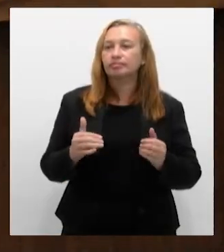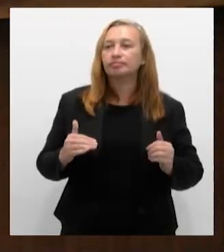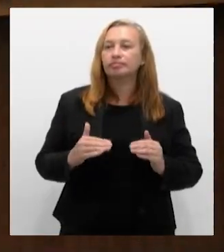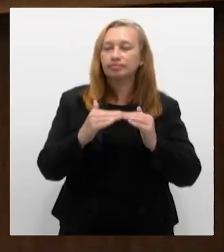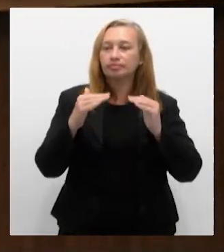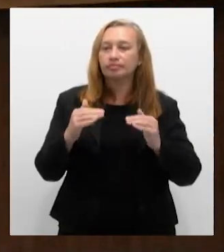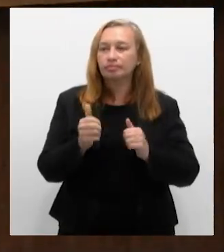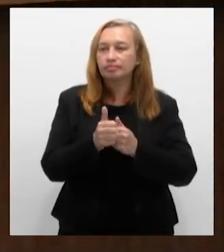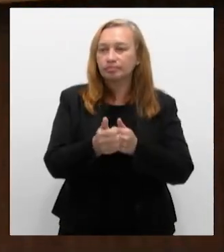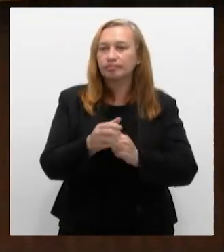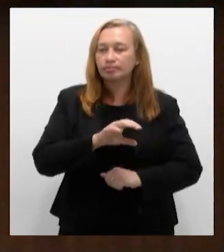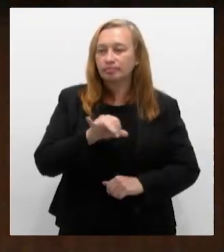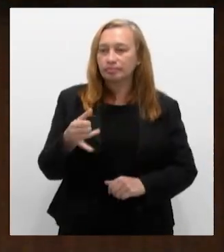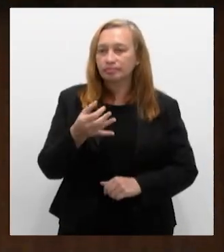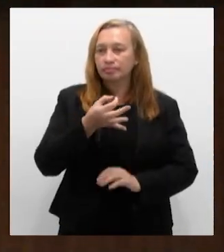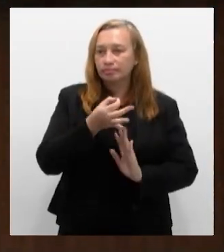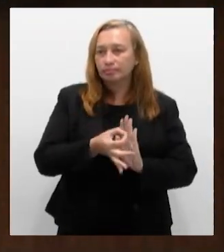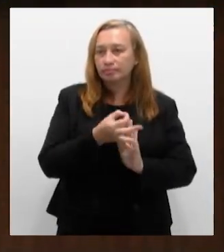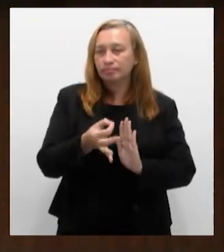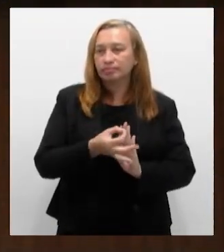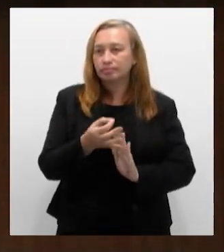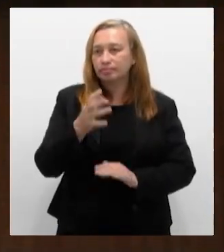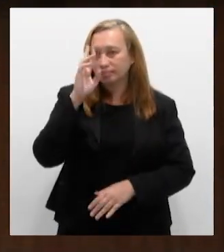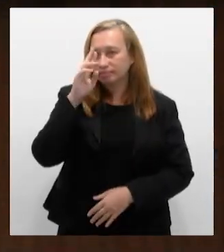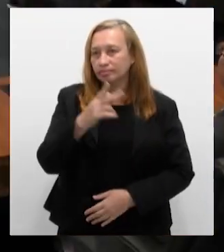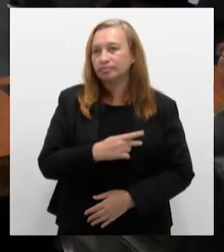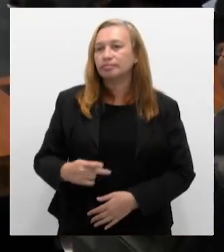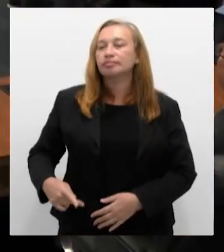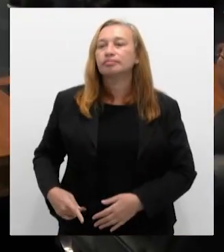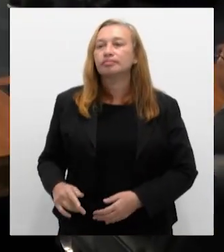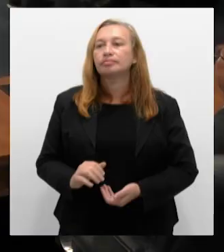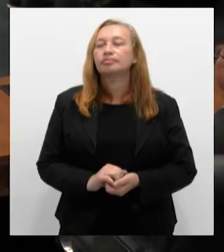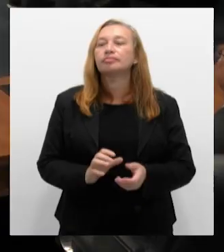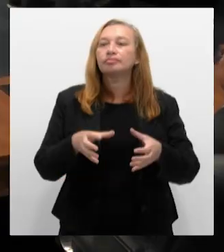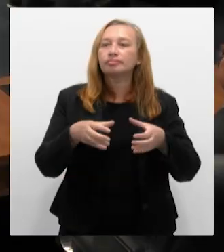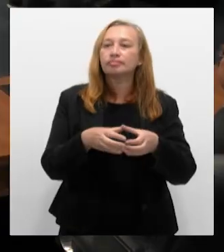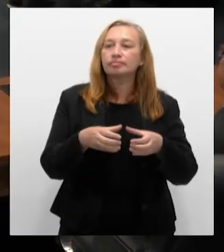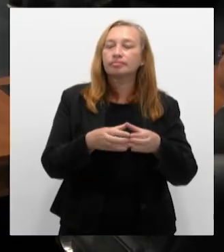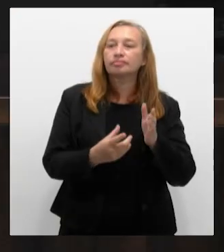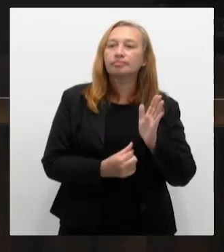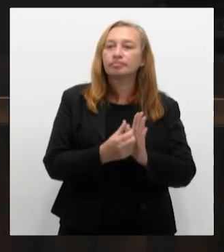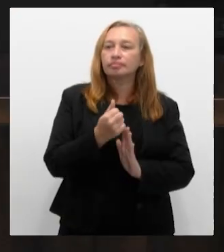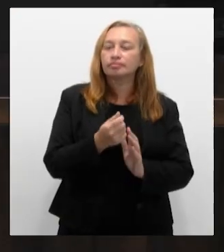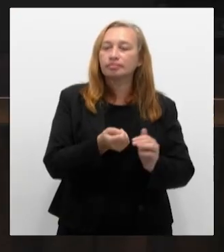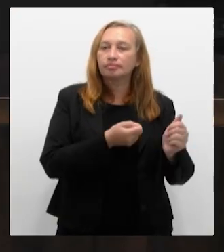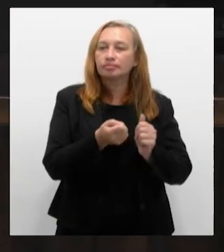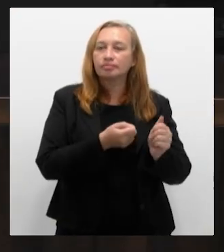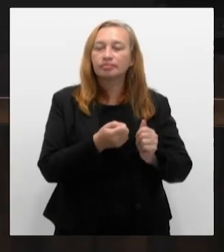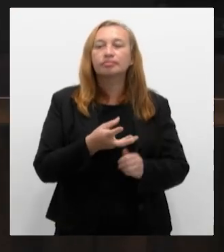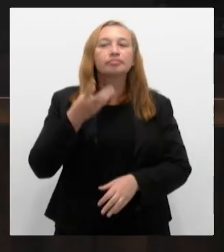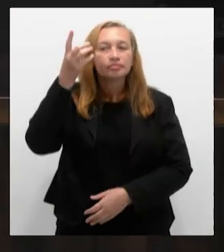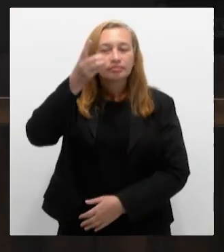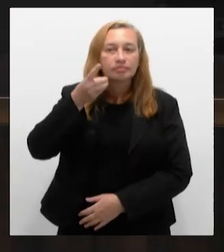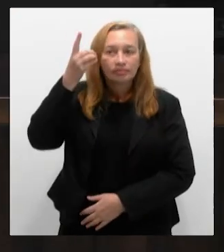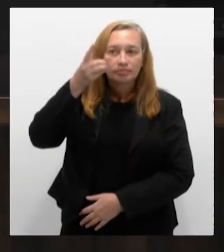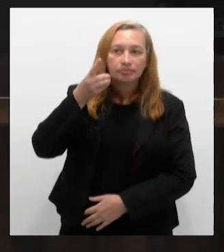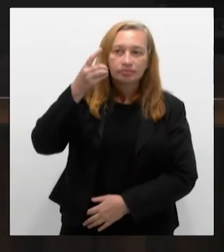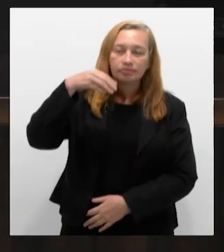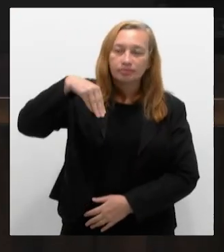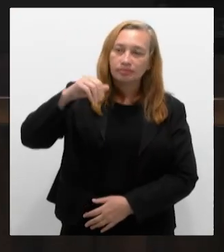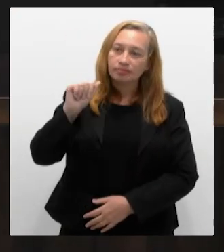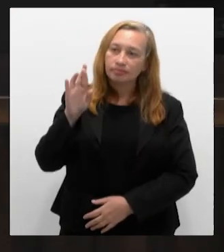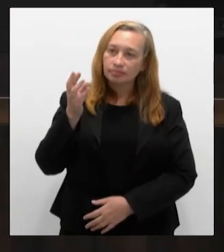Favorável, acompanhando o parecer da CCJ, presidente. Muito obrigado. Pela Comissão de Orçamento e Finanças, deputado Carlos